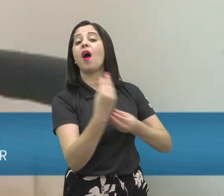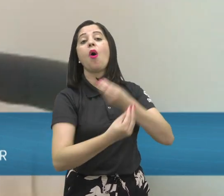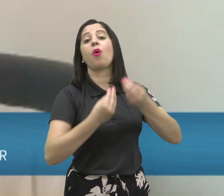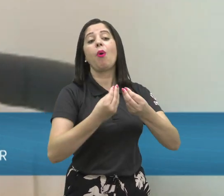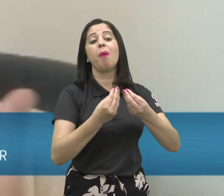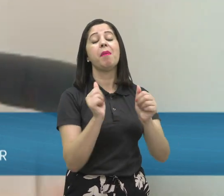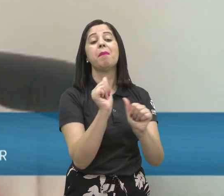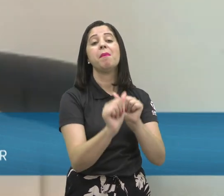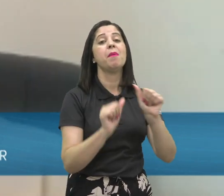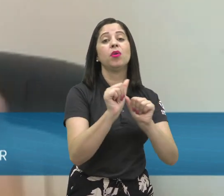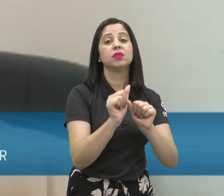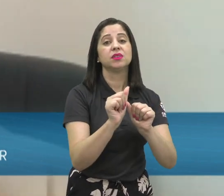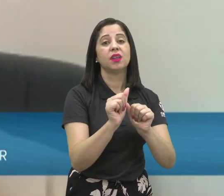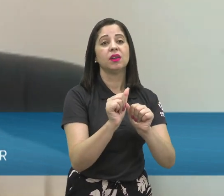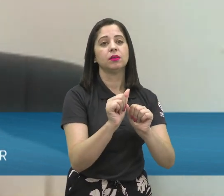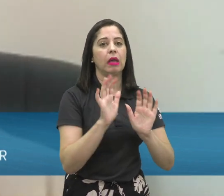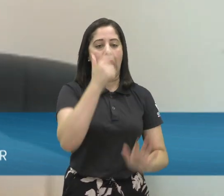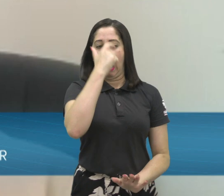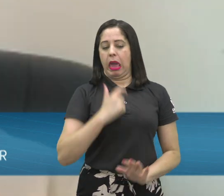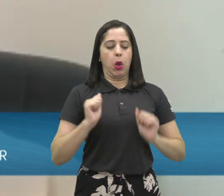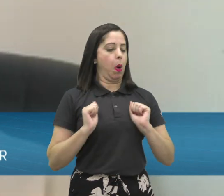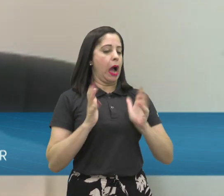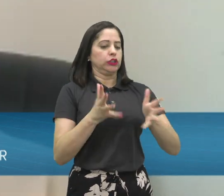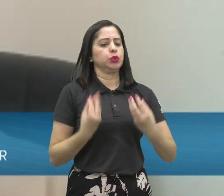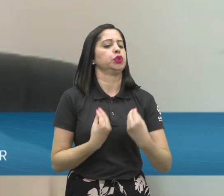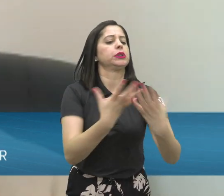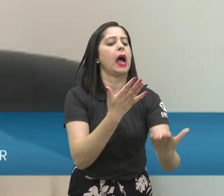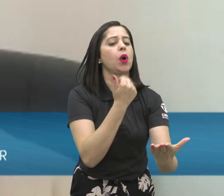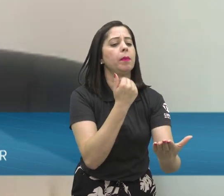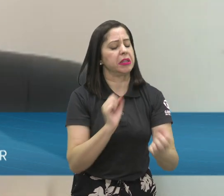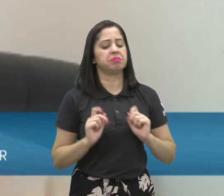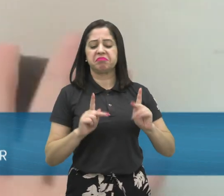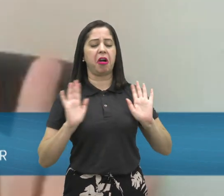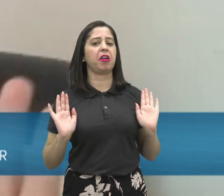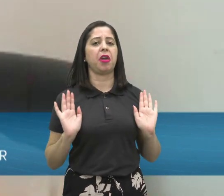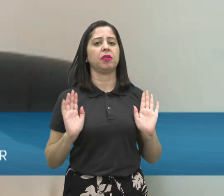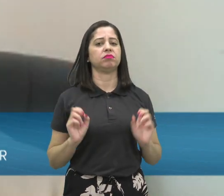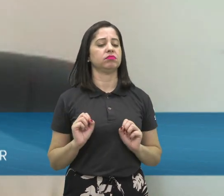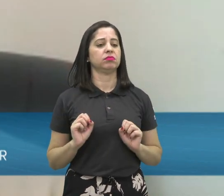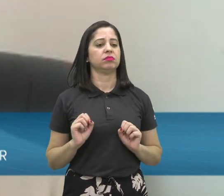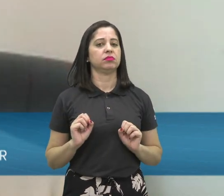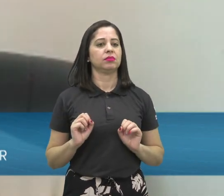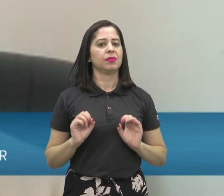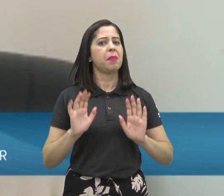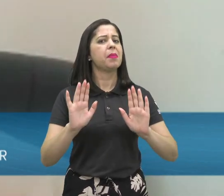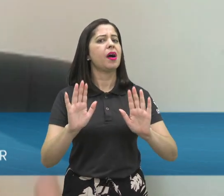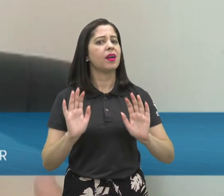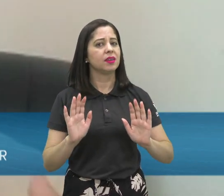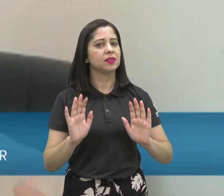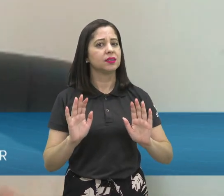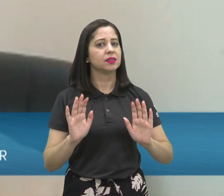por exemplo, estou fazendo meu ato de caridade, ok, cheque, vou para o céu. Não, o ato de